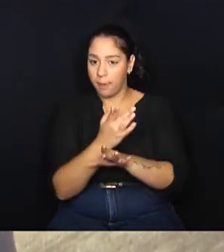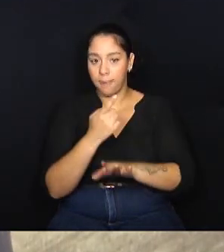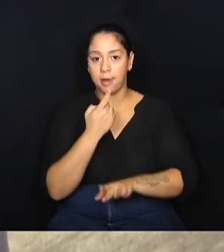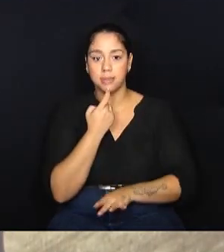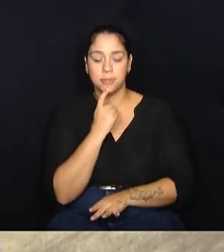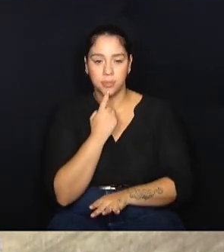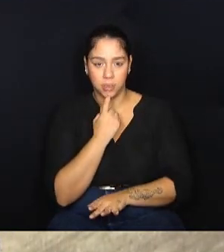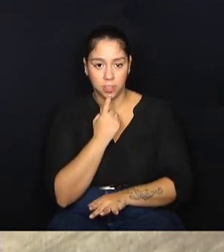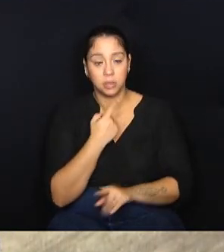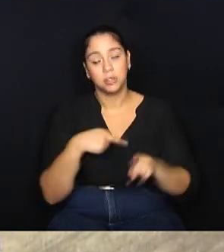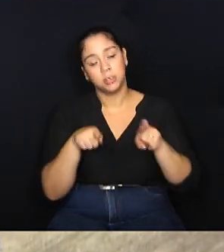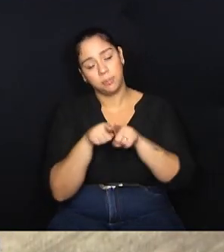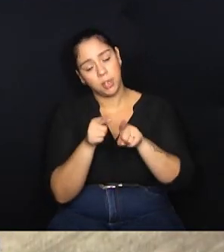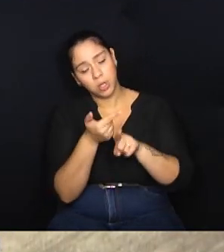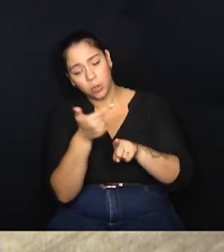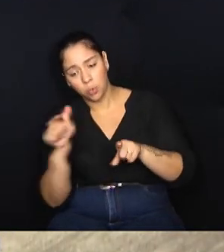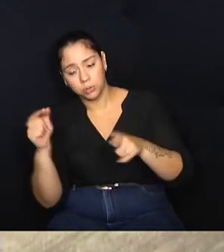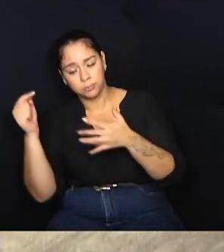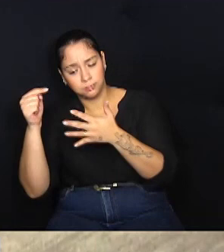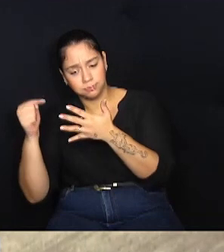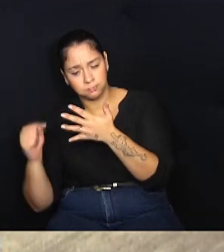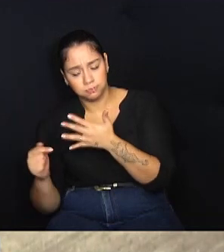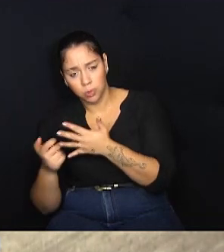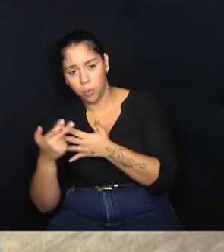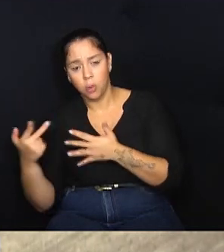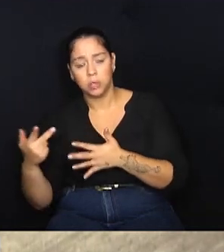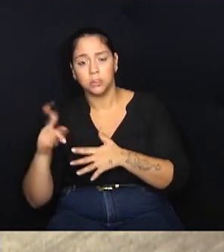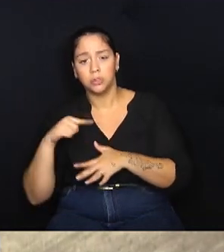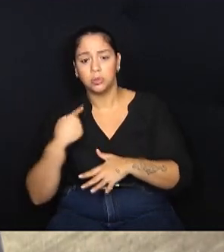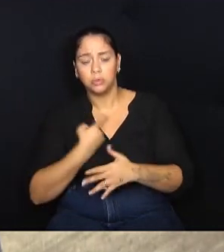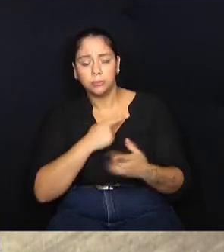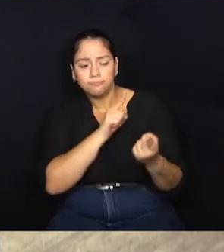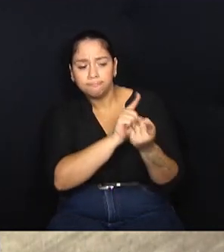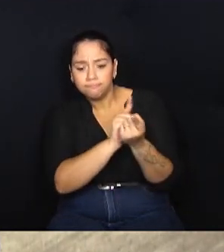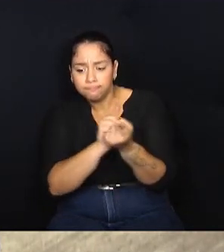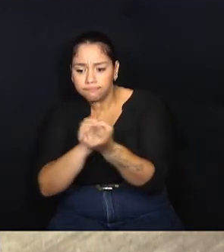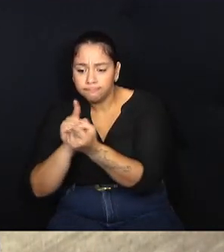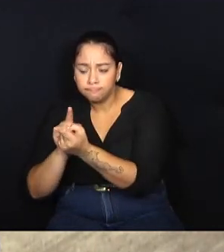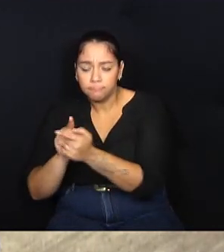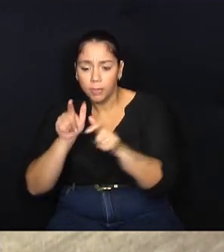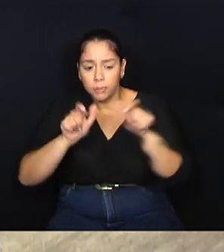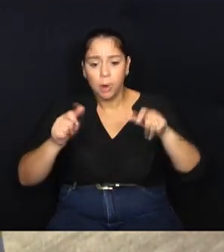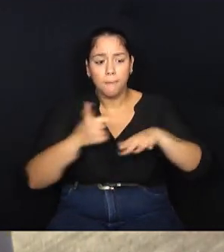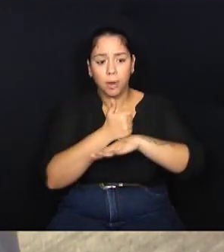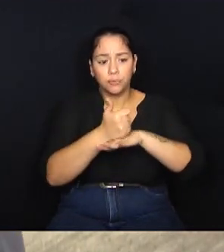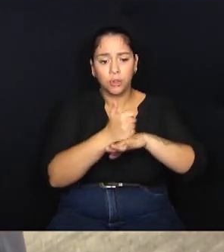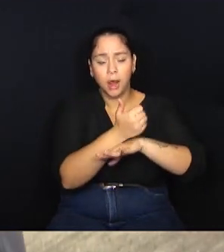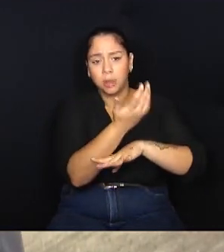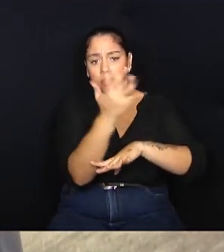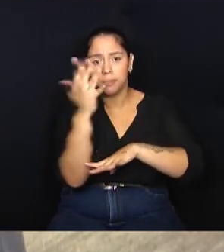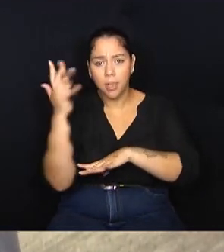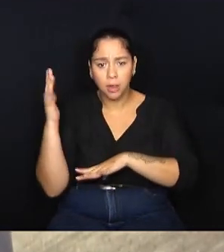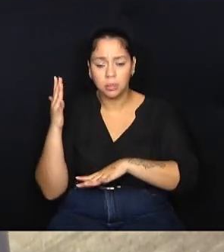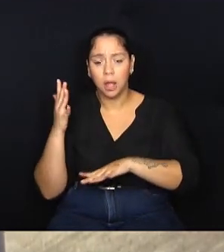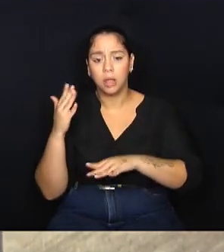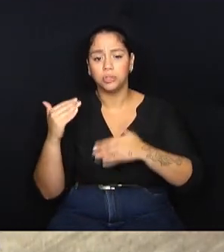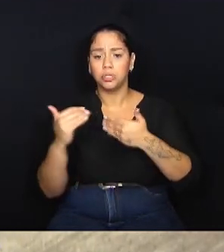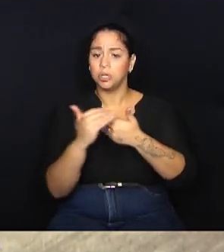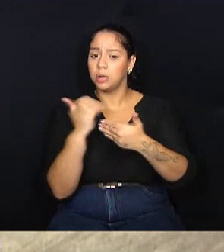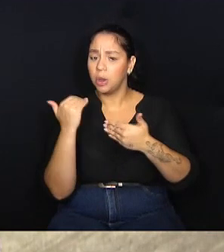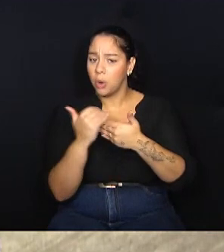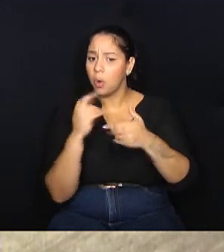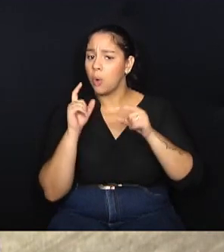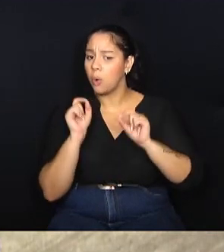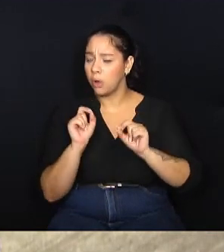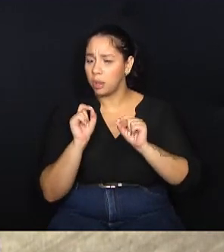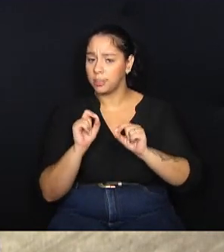e, entre outras questões, né, nós ouvimos ambientalistas que recomendam a